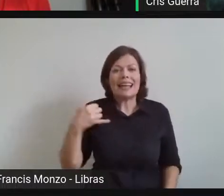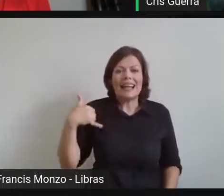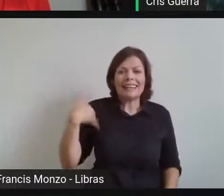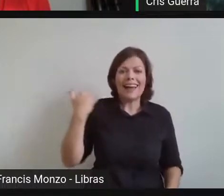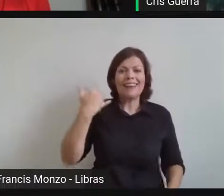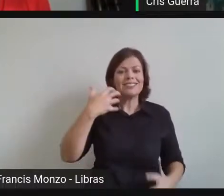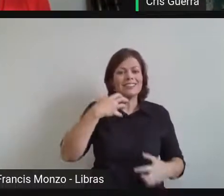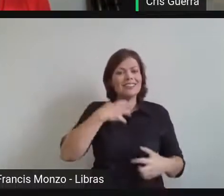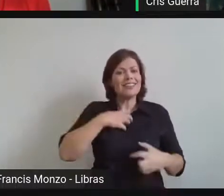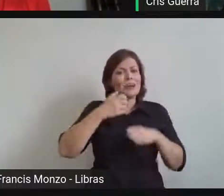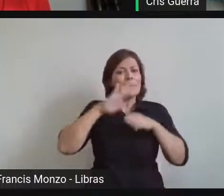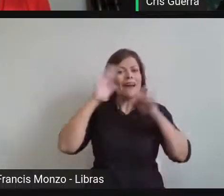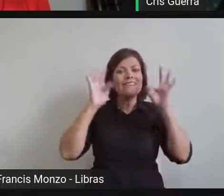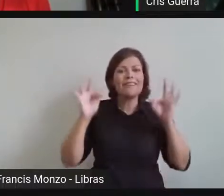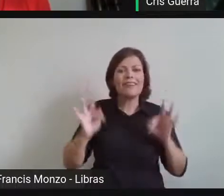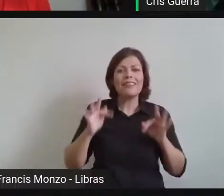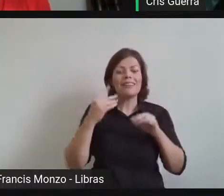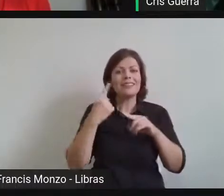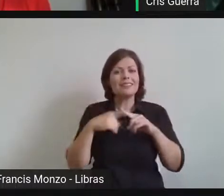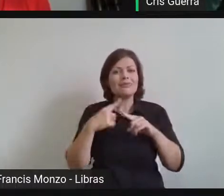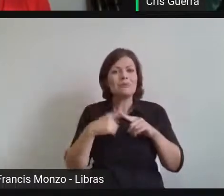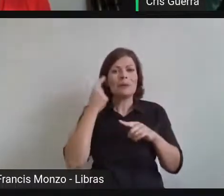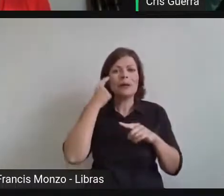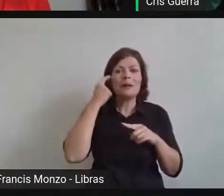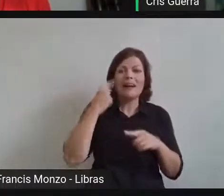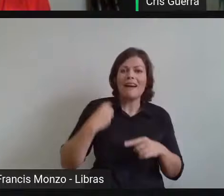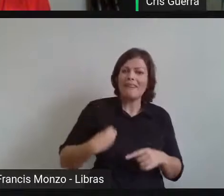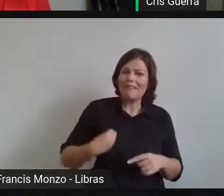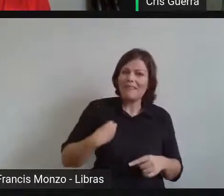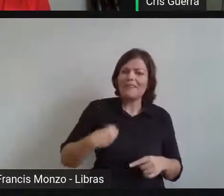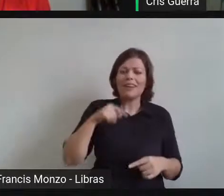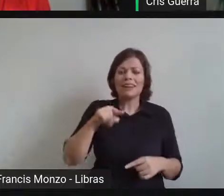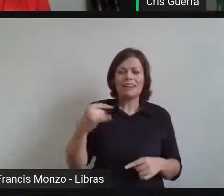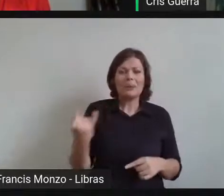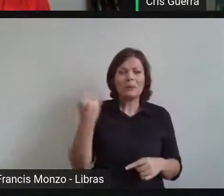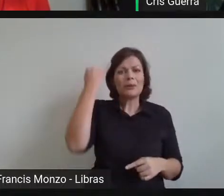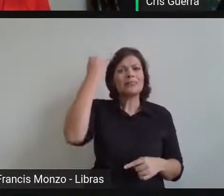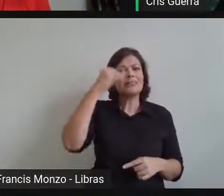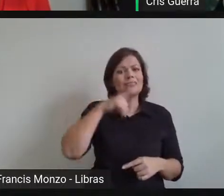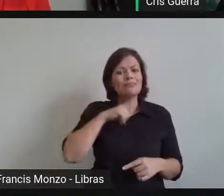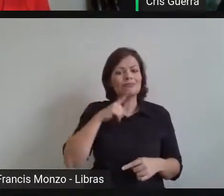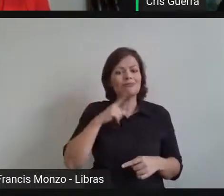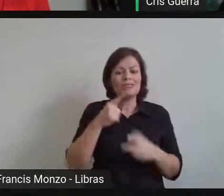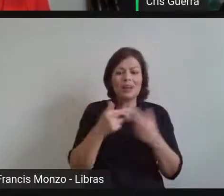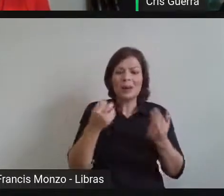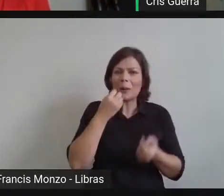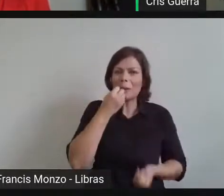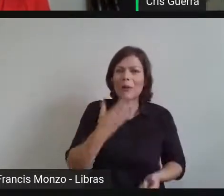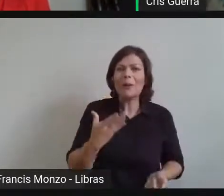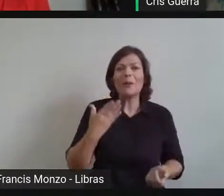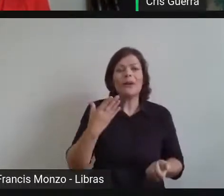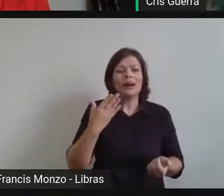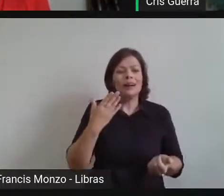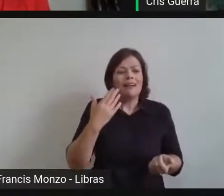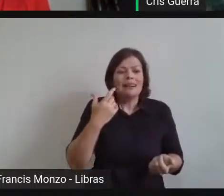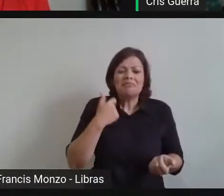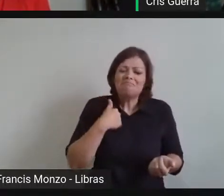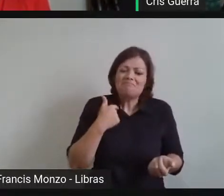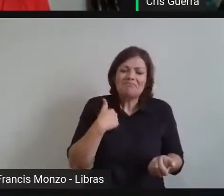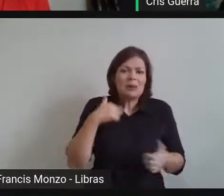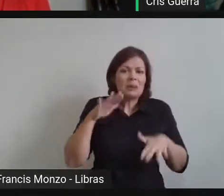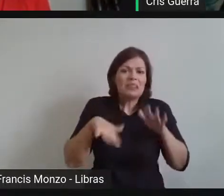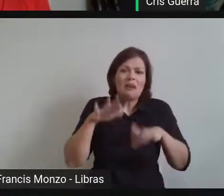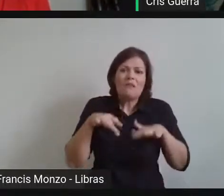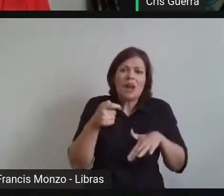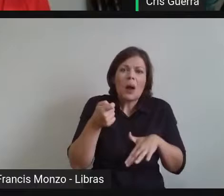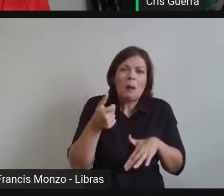propósito na vida, porque também o pouco tempo de vida faz com que elas enxerguem melhor as coisas e simplifiquem um pouco as coisas. Eu acho